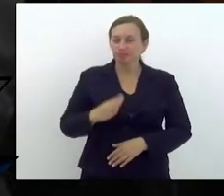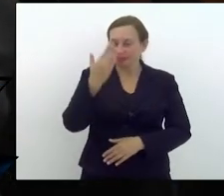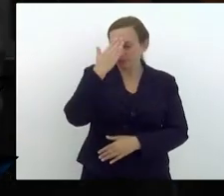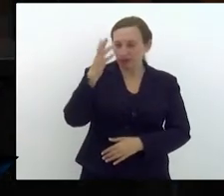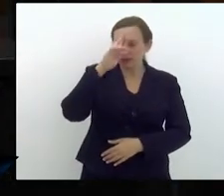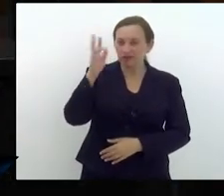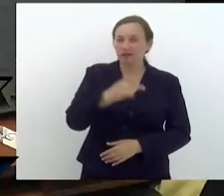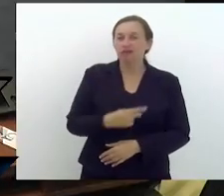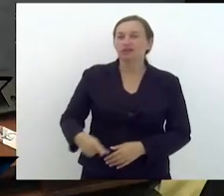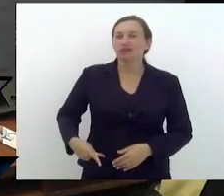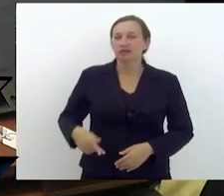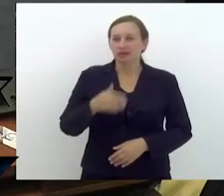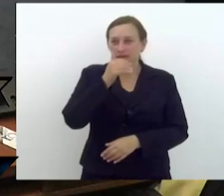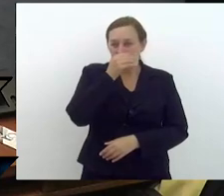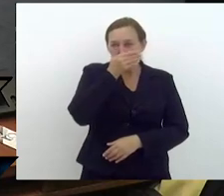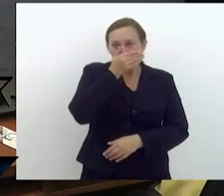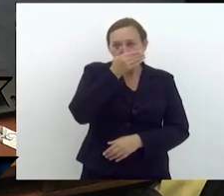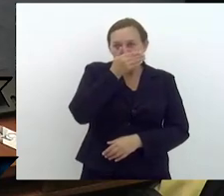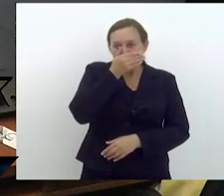obrigado